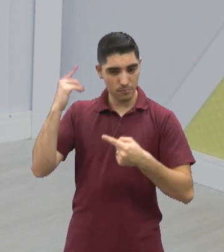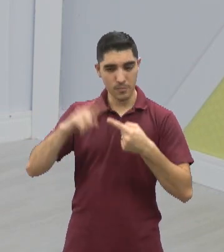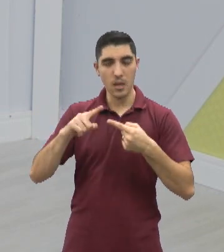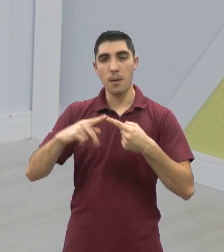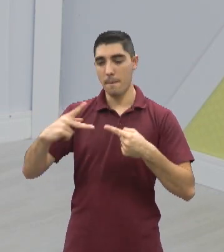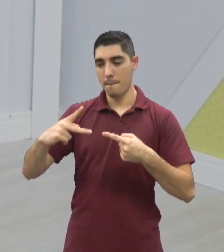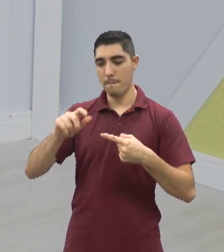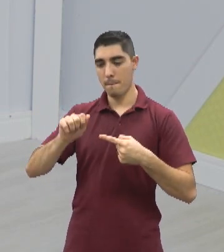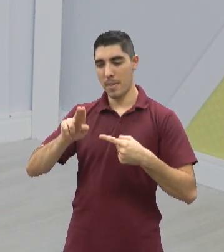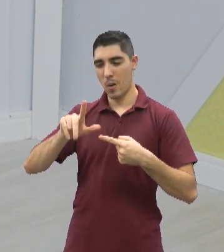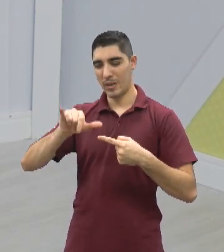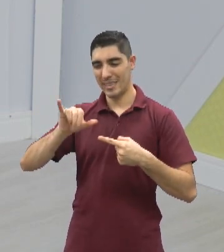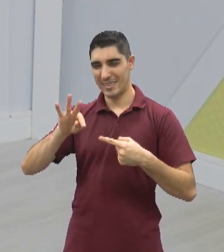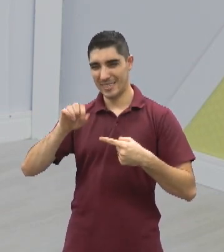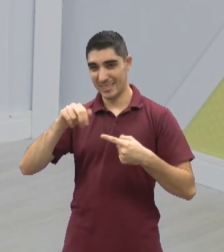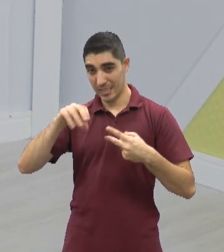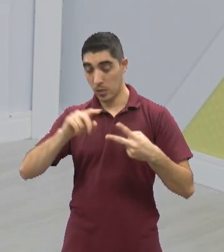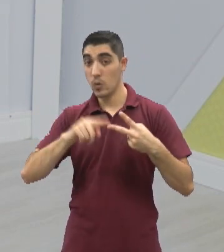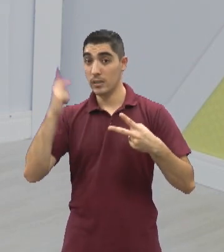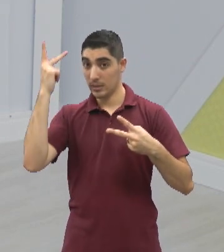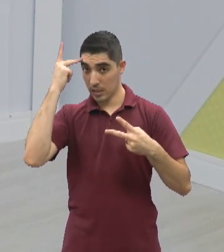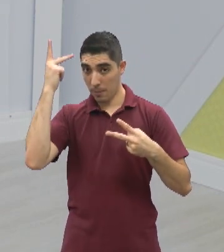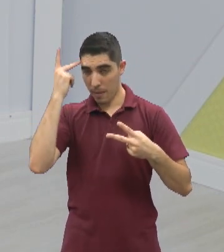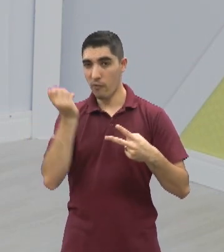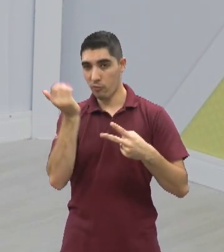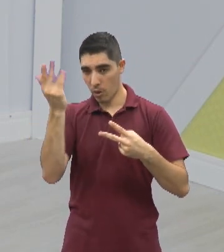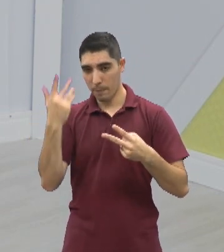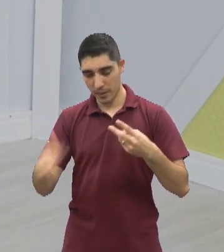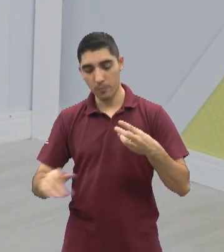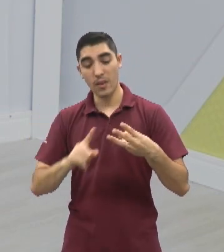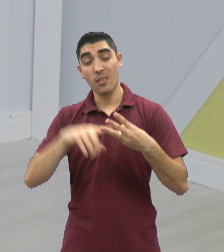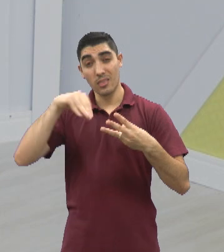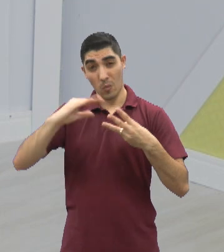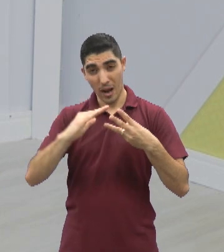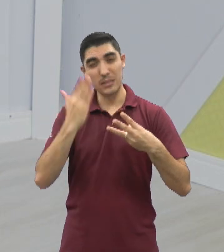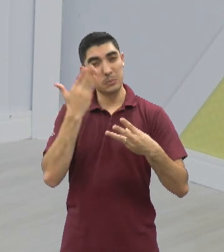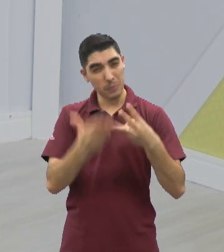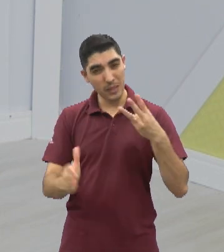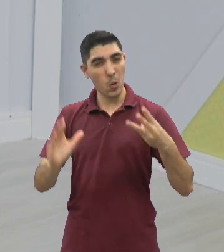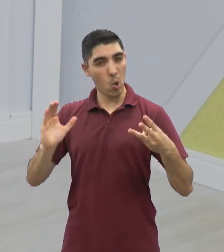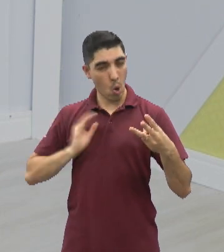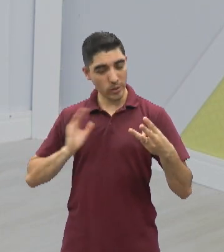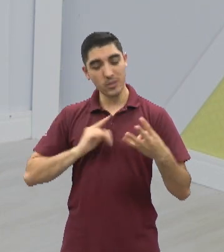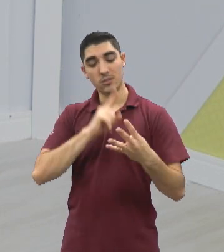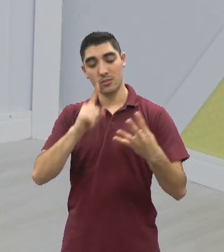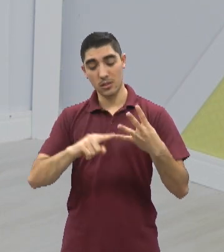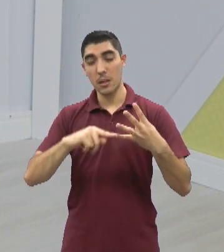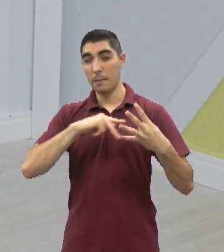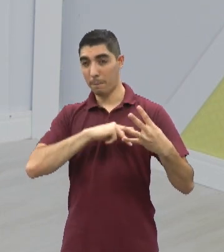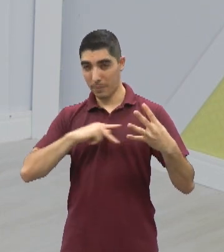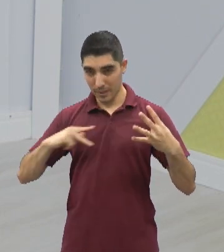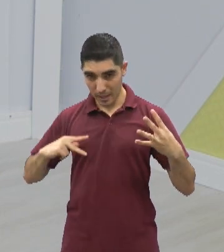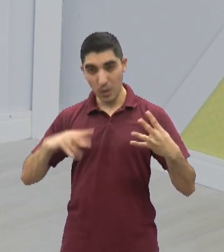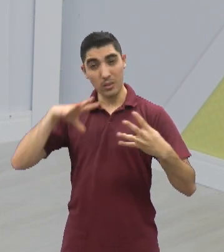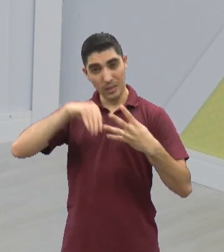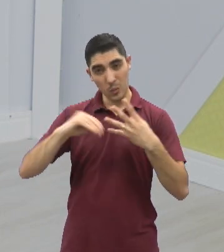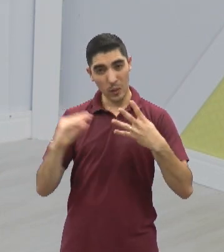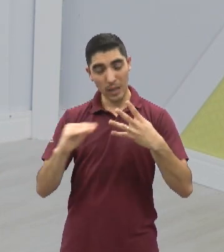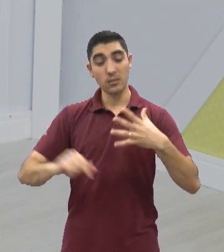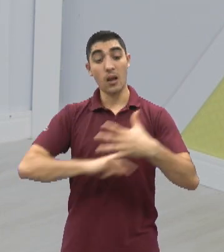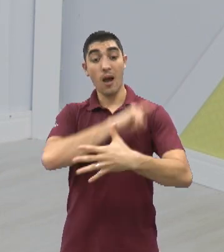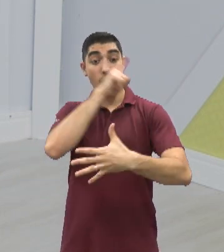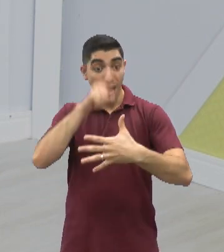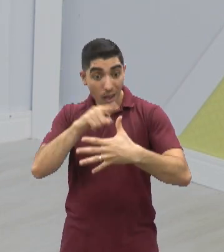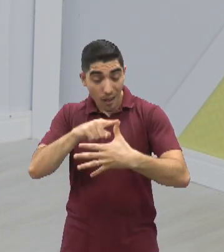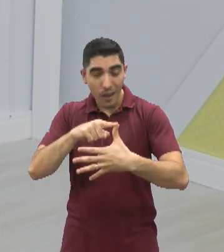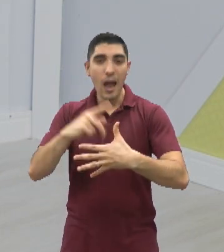Paulistano, fora para o São Paulo, depois em casa perdeu para o Corinthians e para o Pinheiros, 4 derrotas seguidas, só foi ganhar na